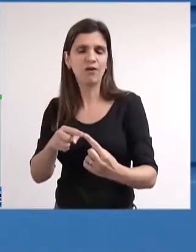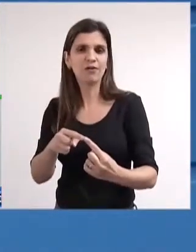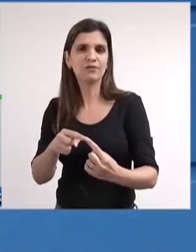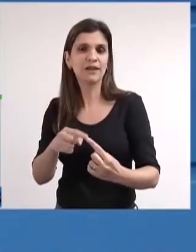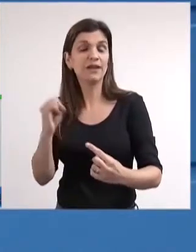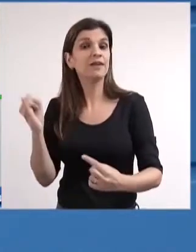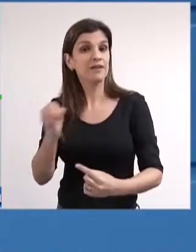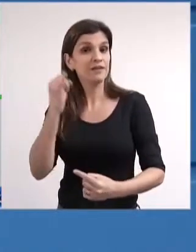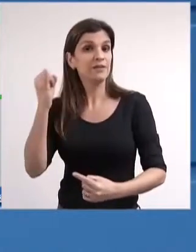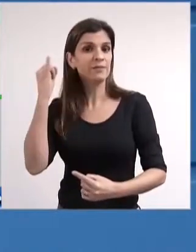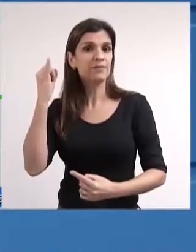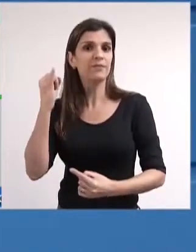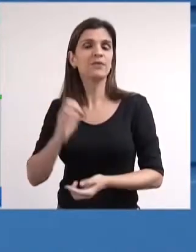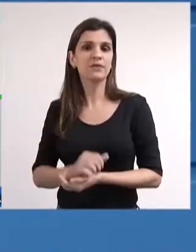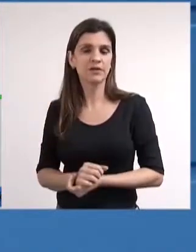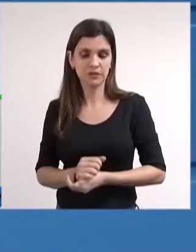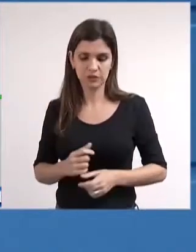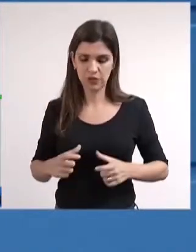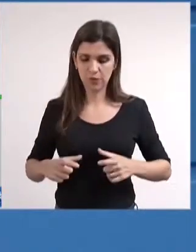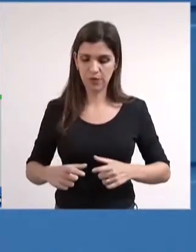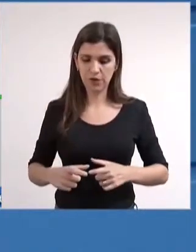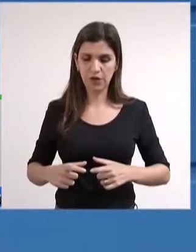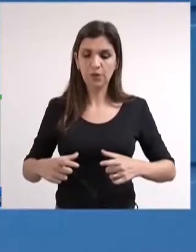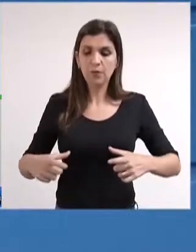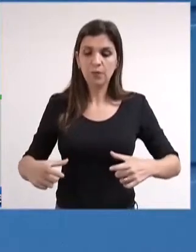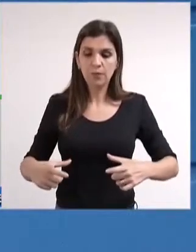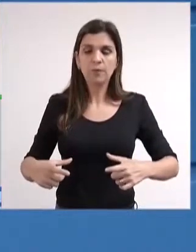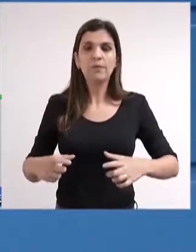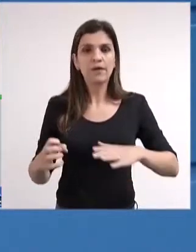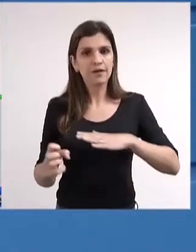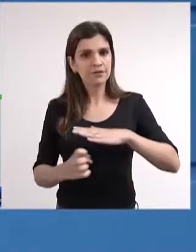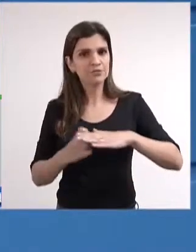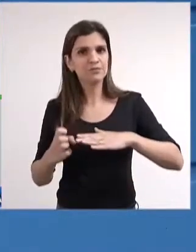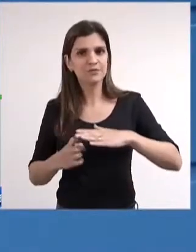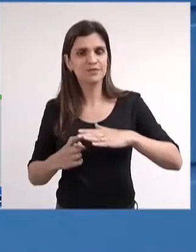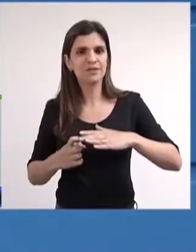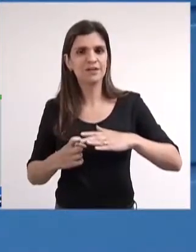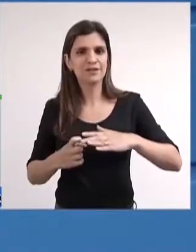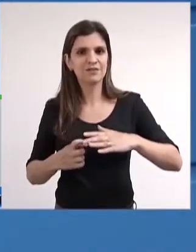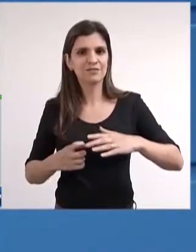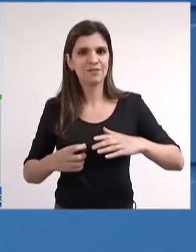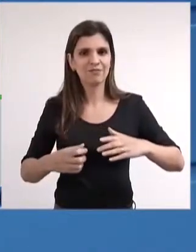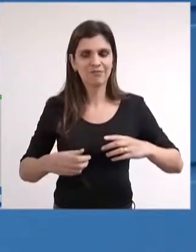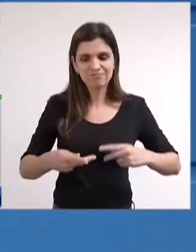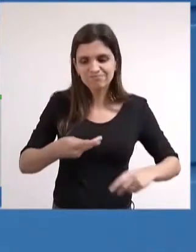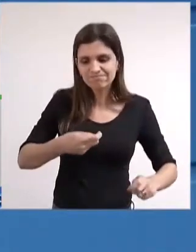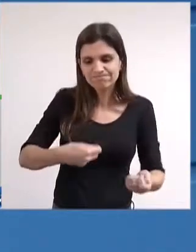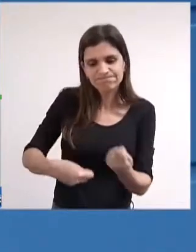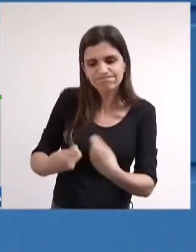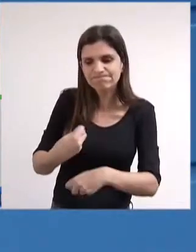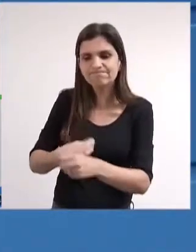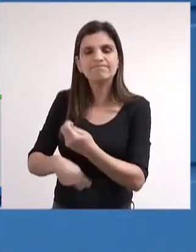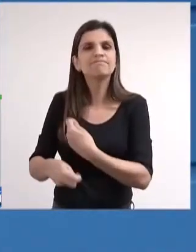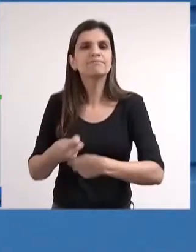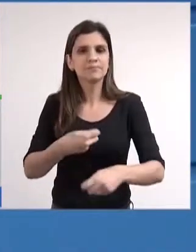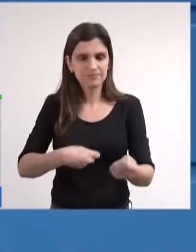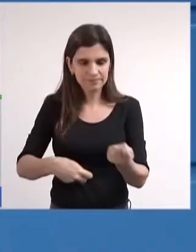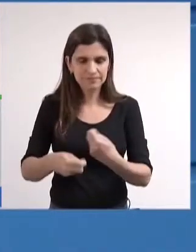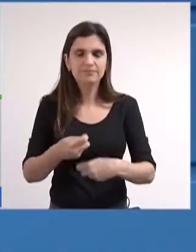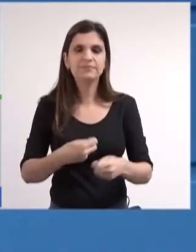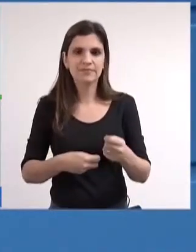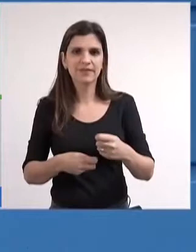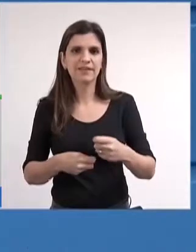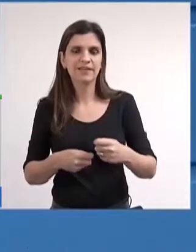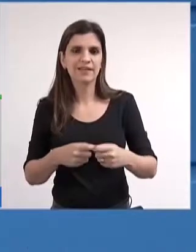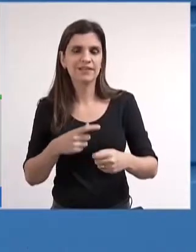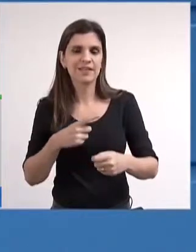médio empresário, o pequeno empresário, que ele faz fomentar a economia, gera empregos e faz com que o país possa